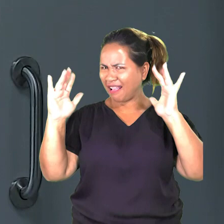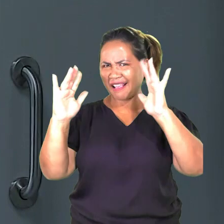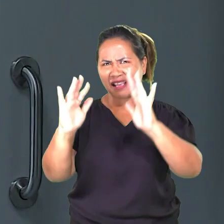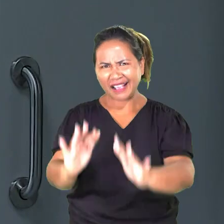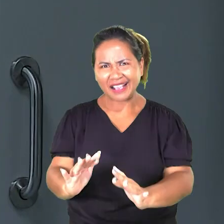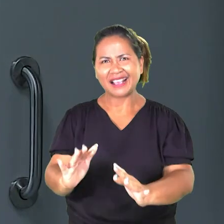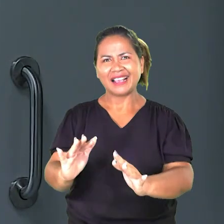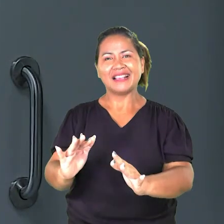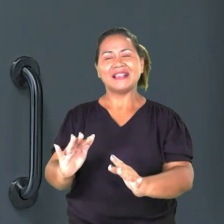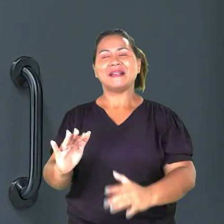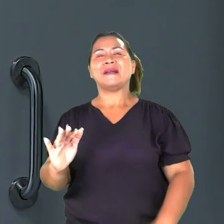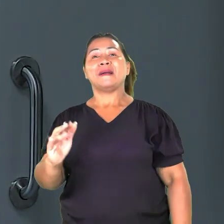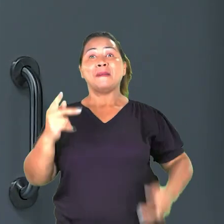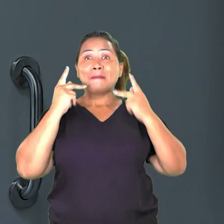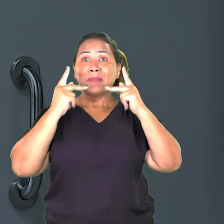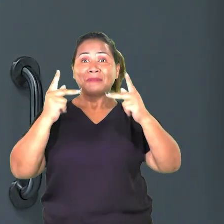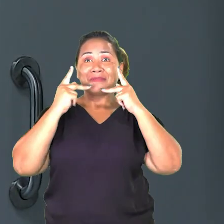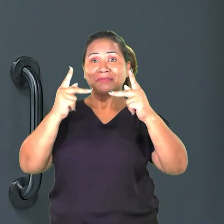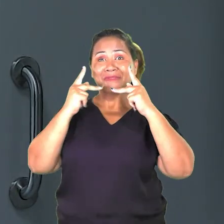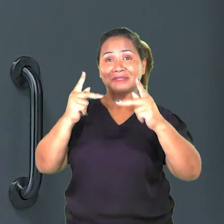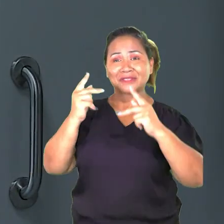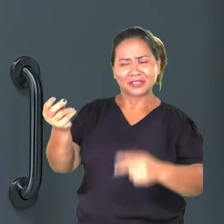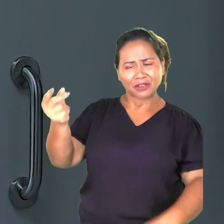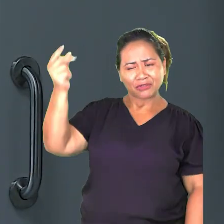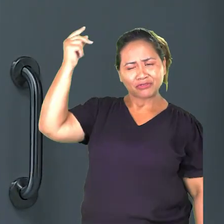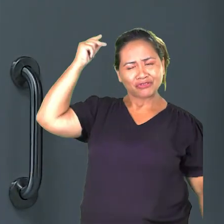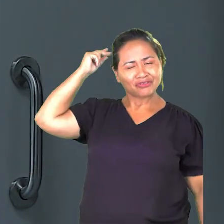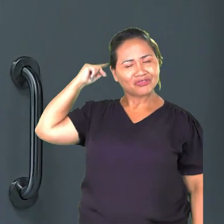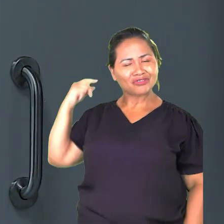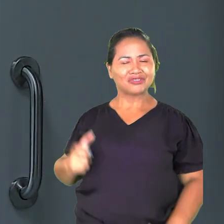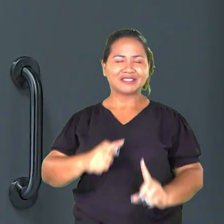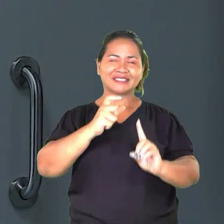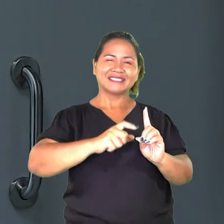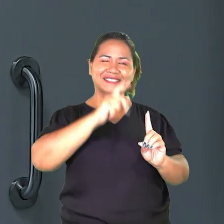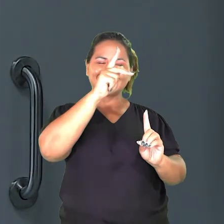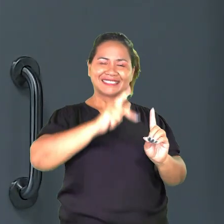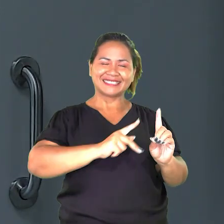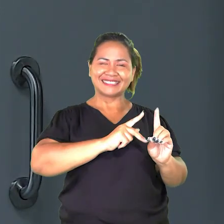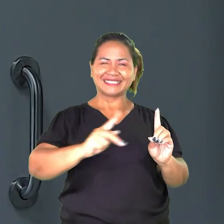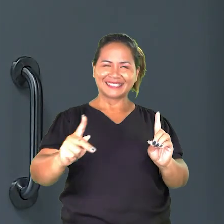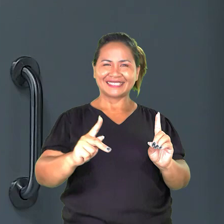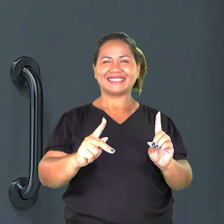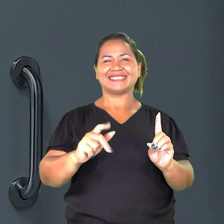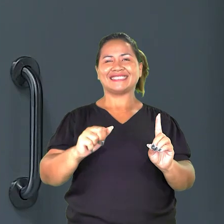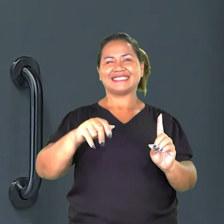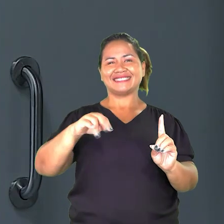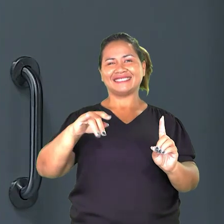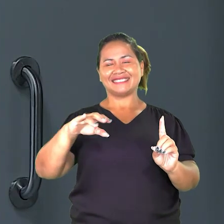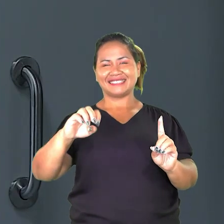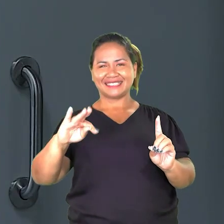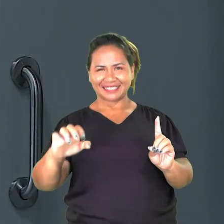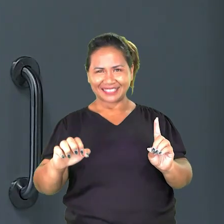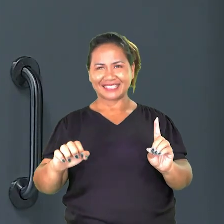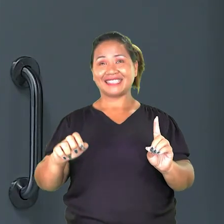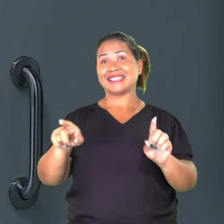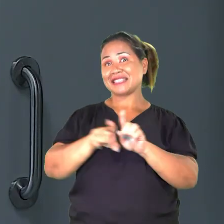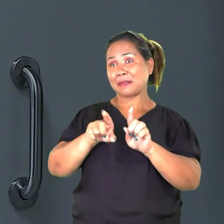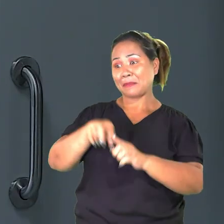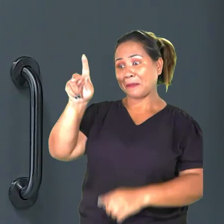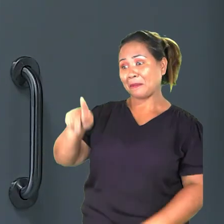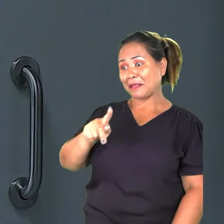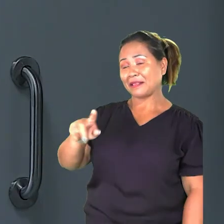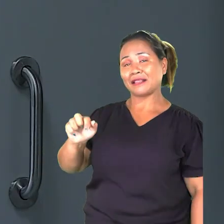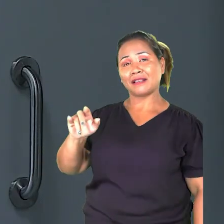estudante, província menina, rosa de migração, rosa cabocla, profecia de